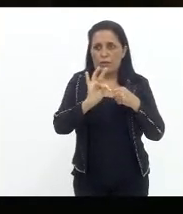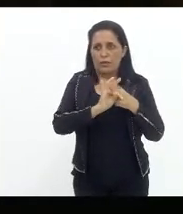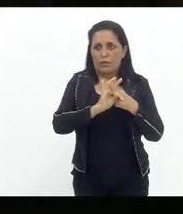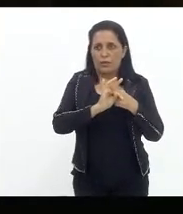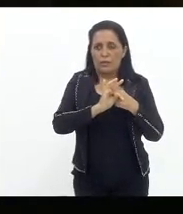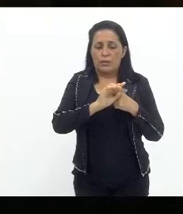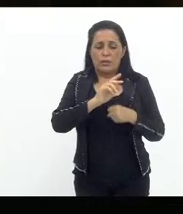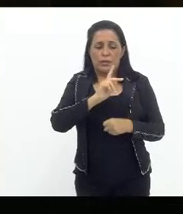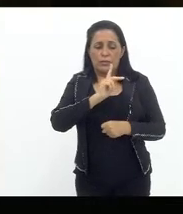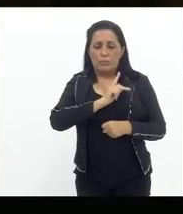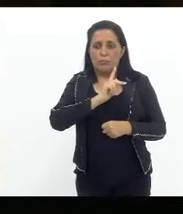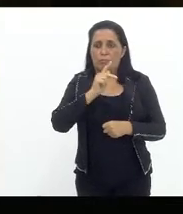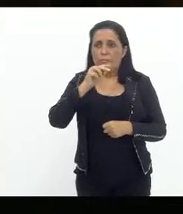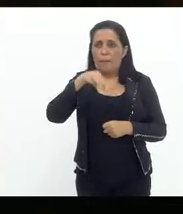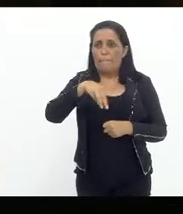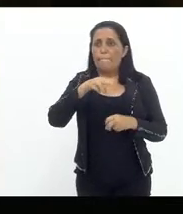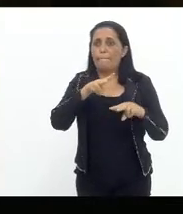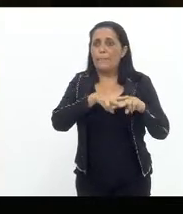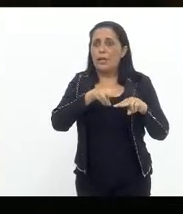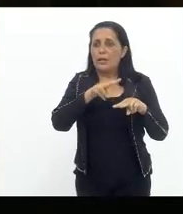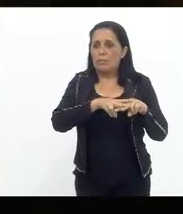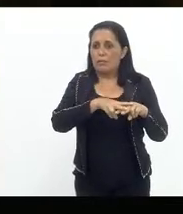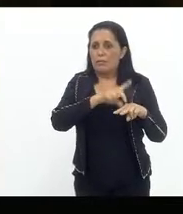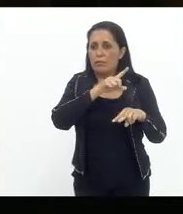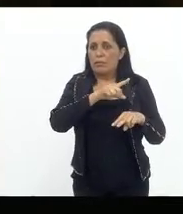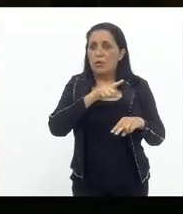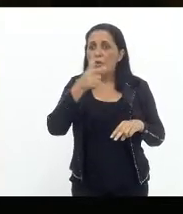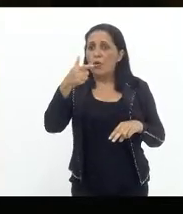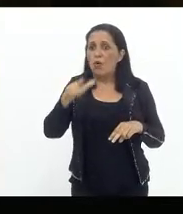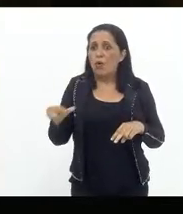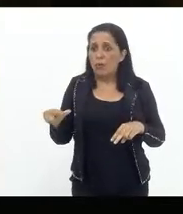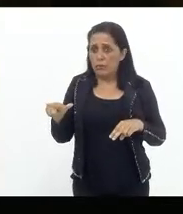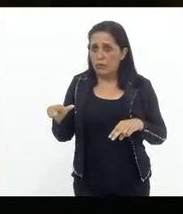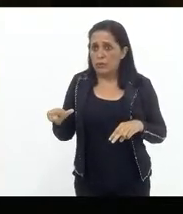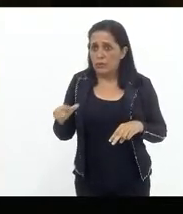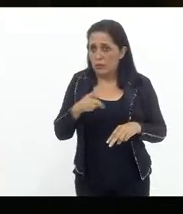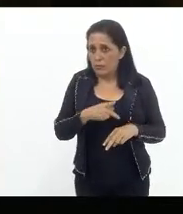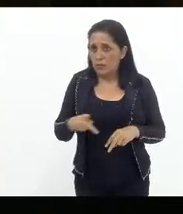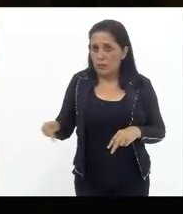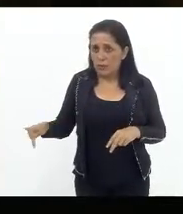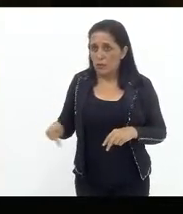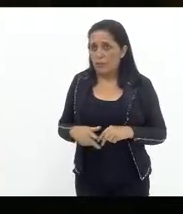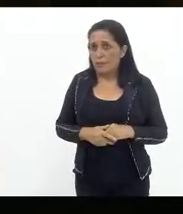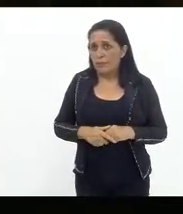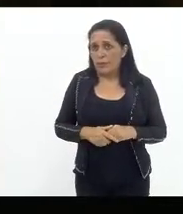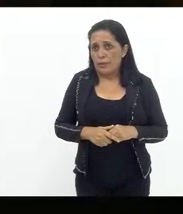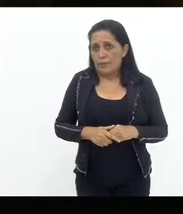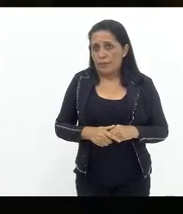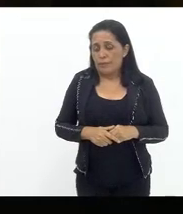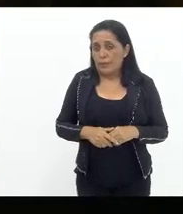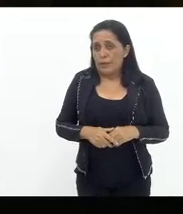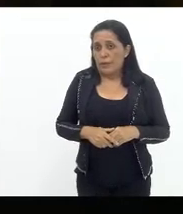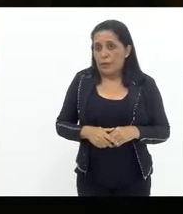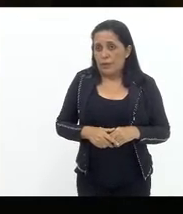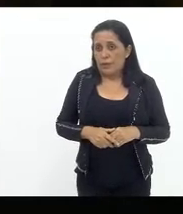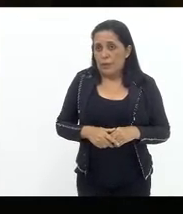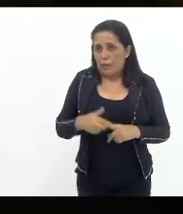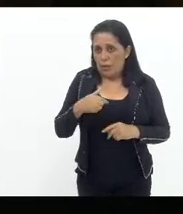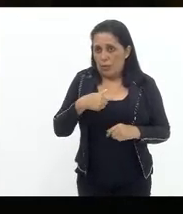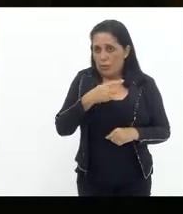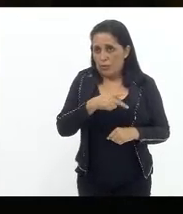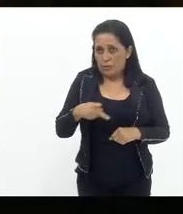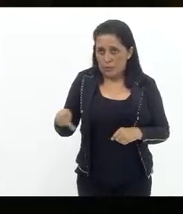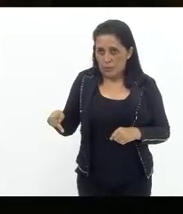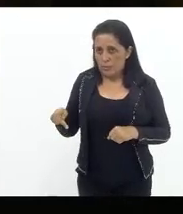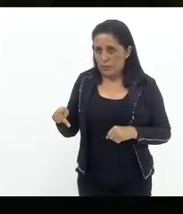do Estado do Rio de Janeiro e da outras providências. Senhor presidente, enquanto fui presidenta